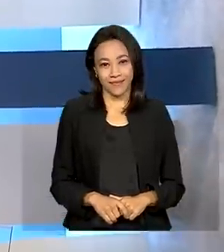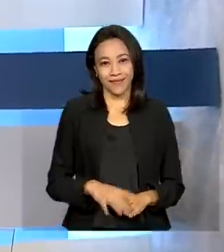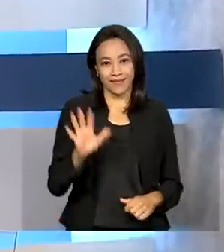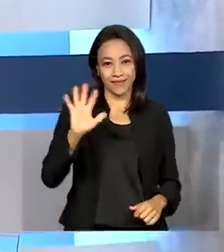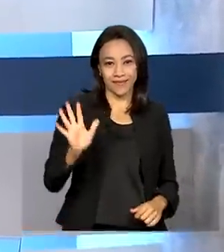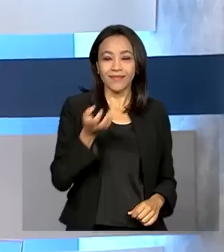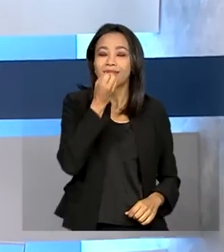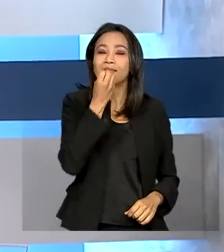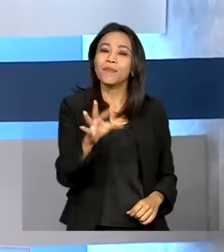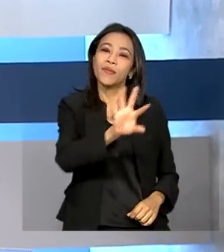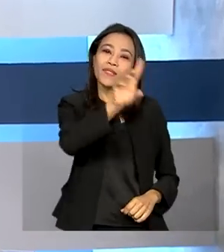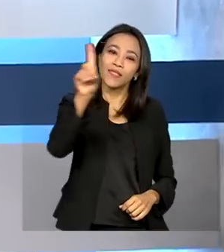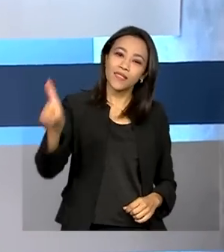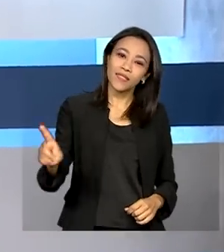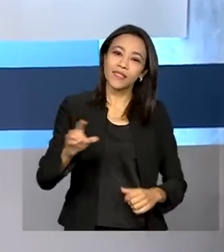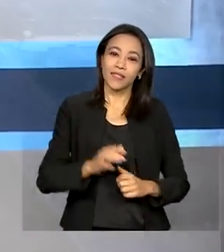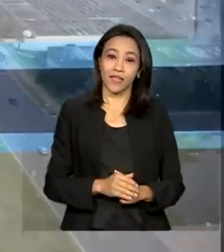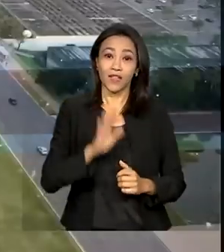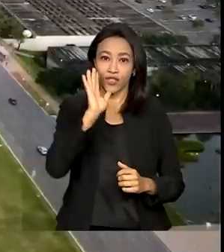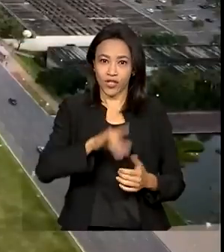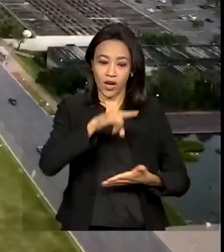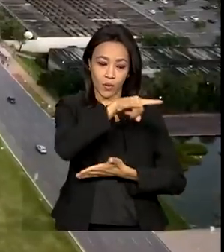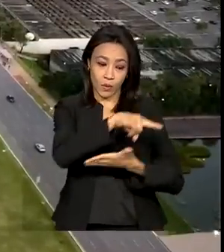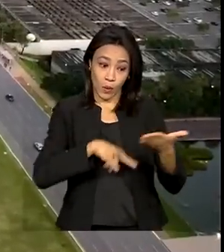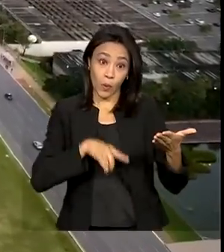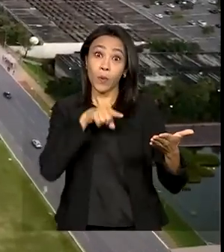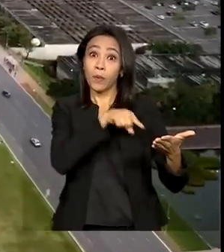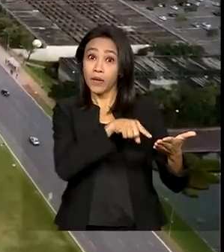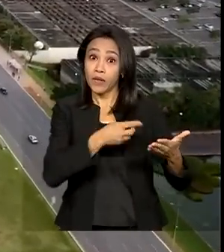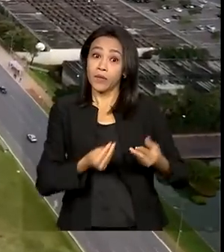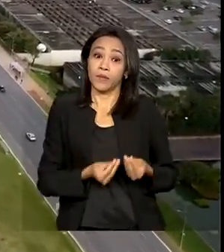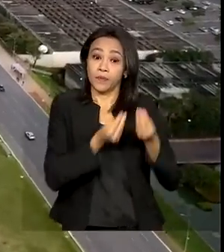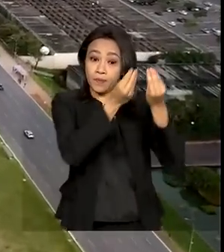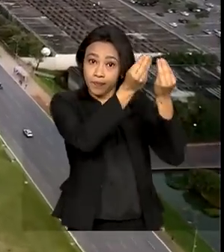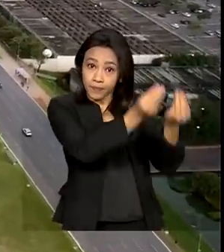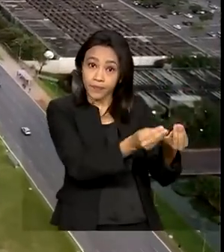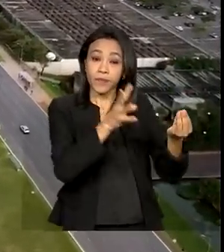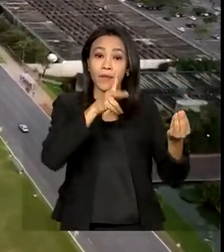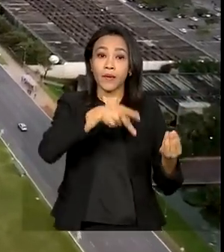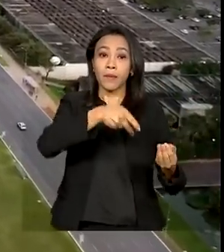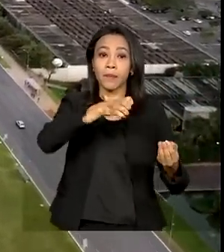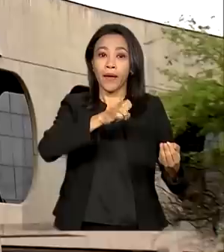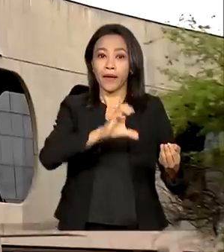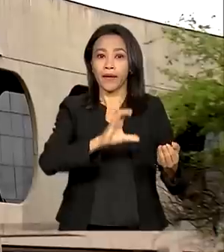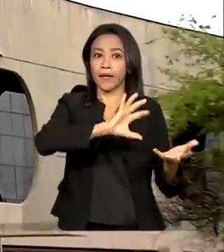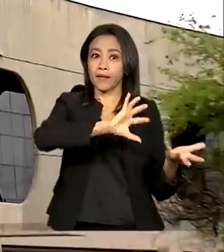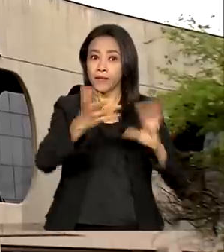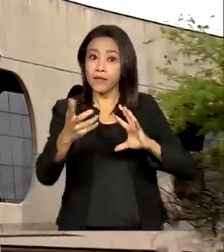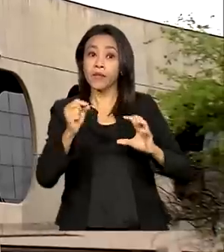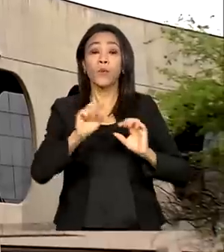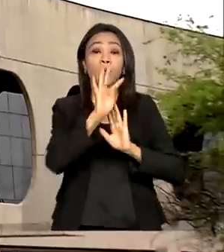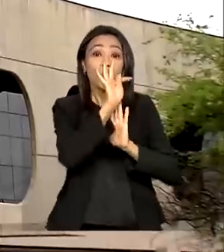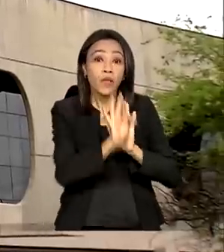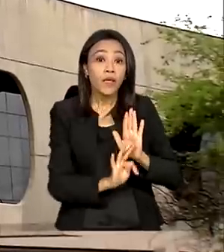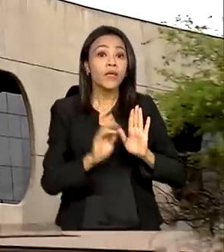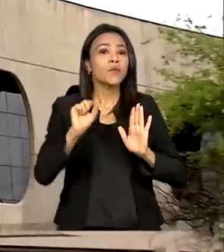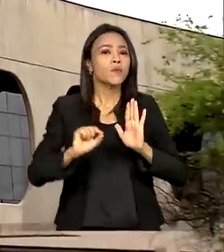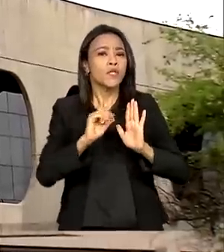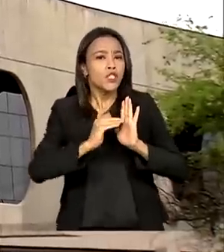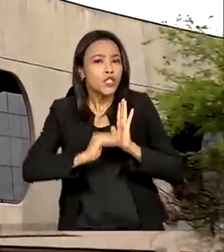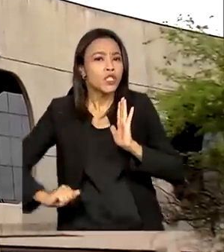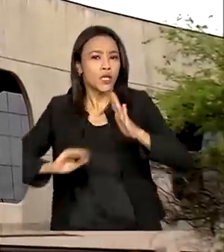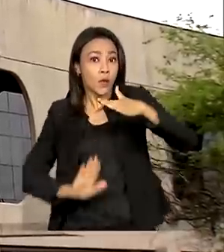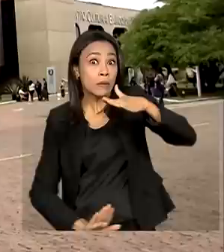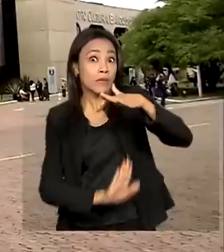Olá bom dia protocolada PEC da transição texto prevê retirada do programa social do teto de gastos